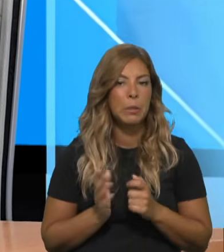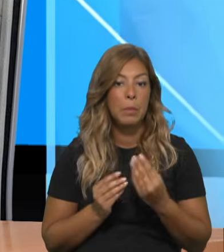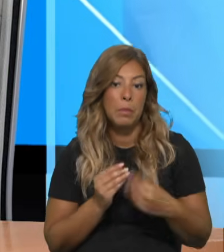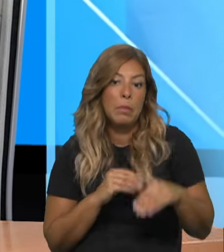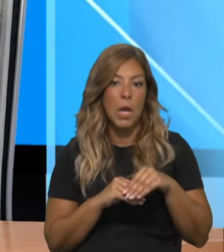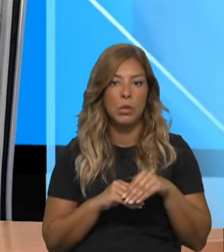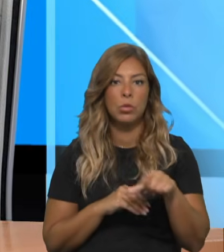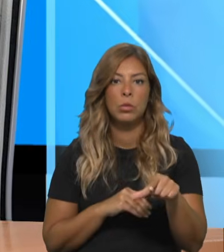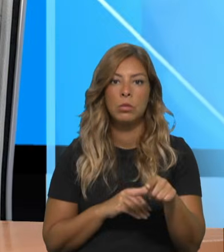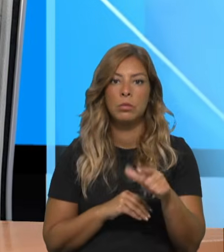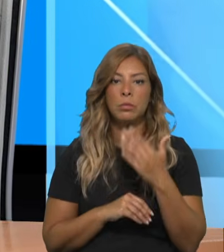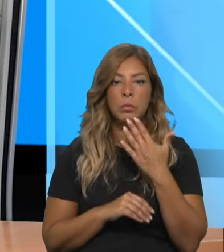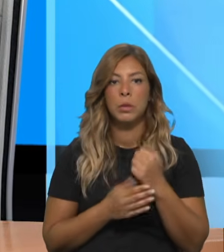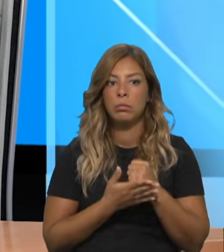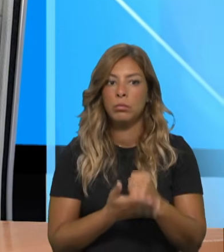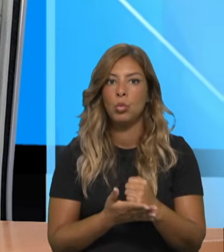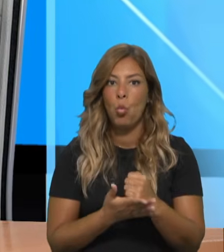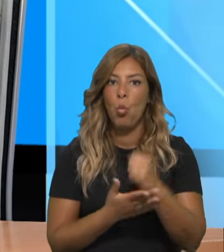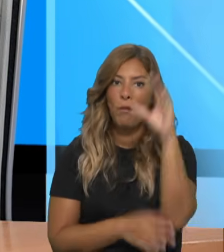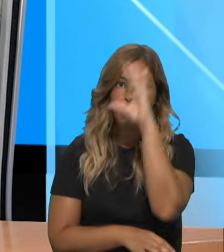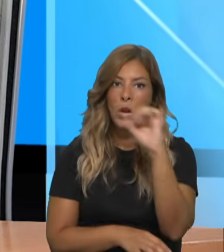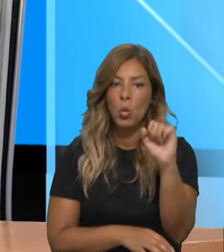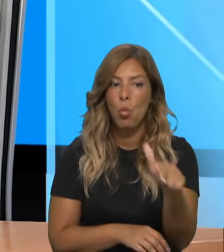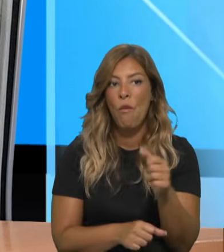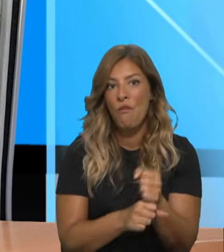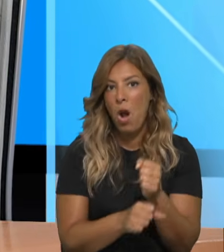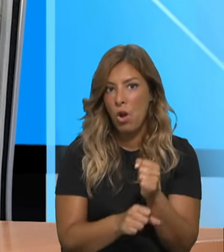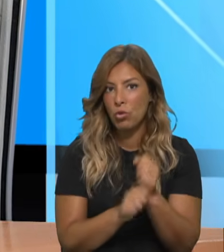governos, na medida em que eles podem fazer alguma coisa para